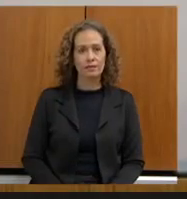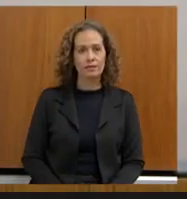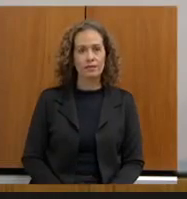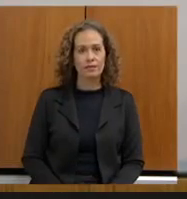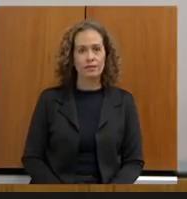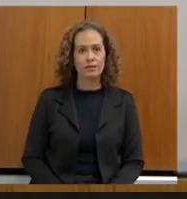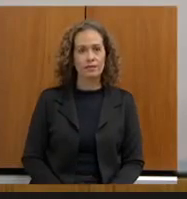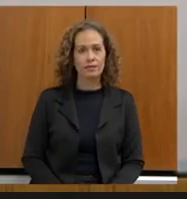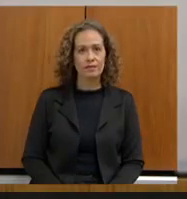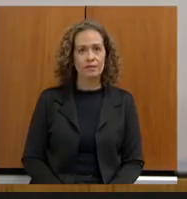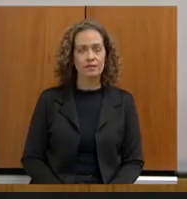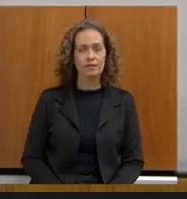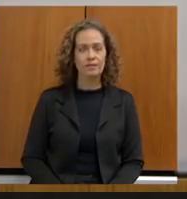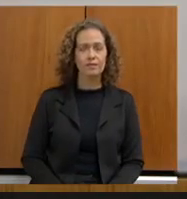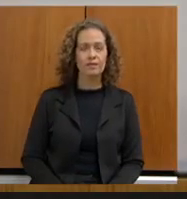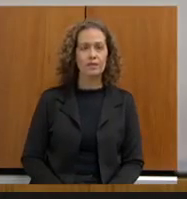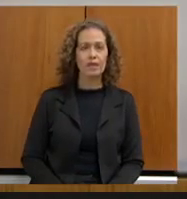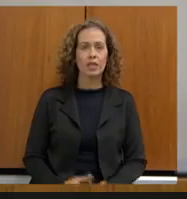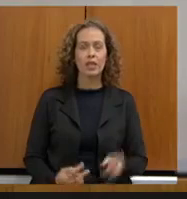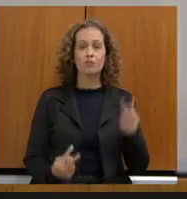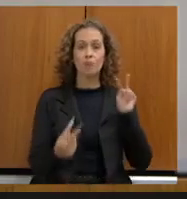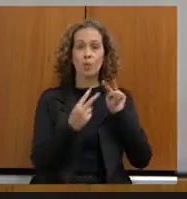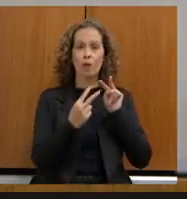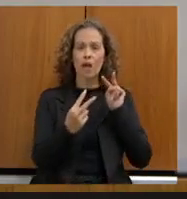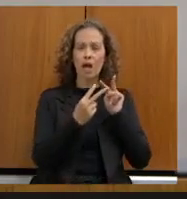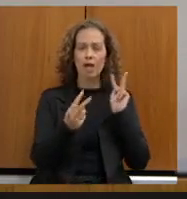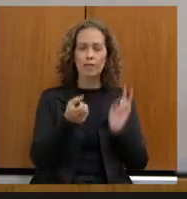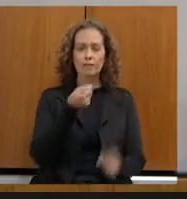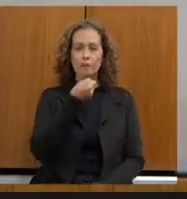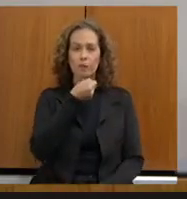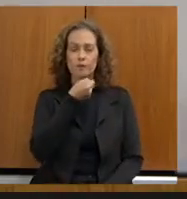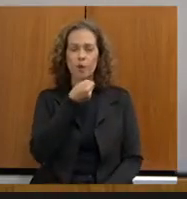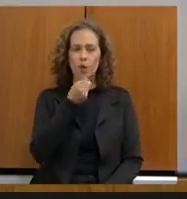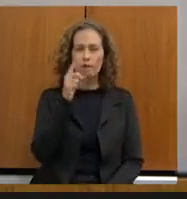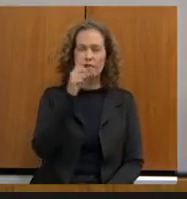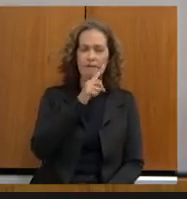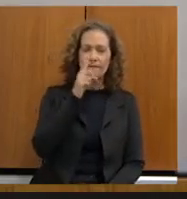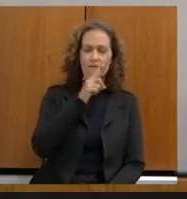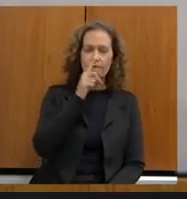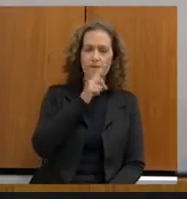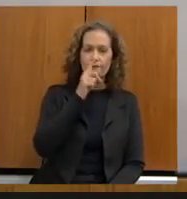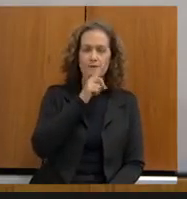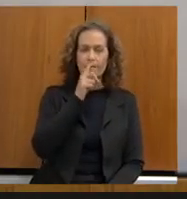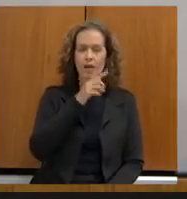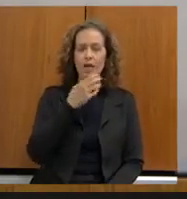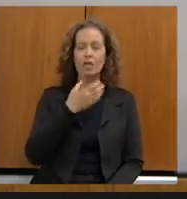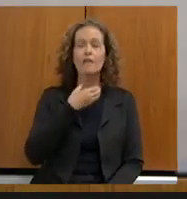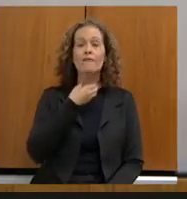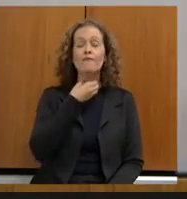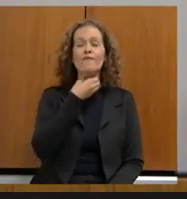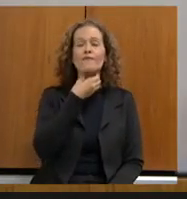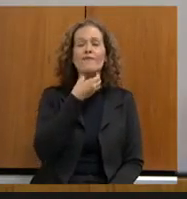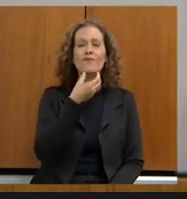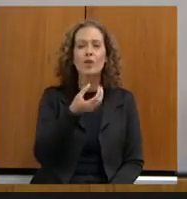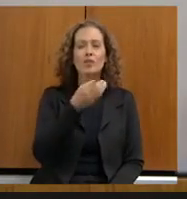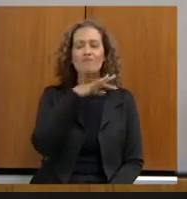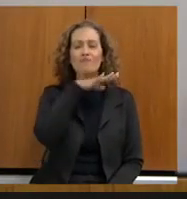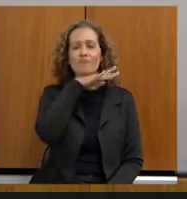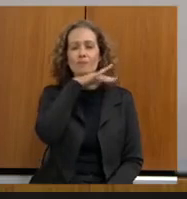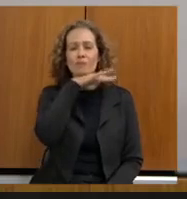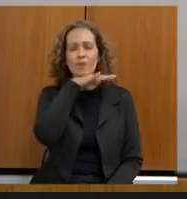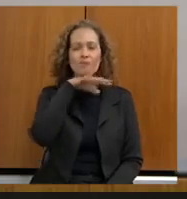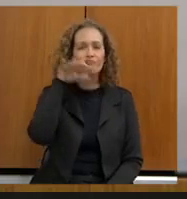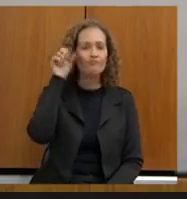Me dá um pouco falho posicione melhor Ah tá a sua voz tá chegando trêmula aqui é os